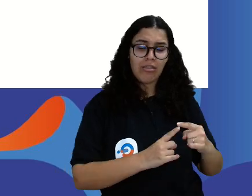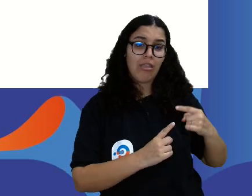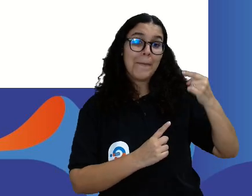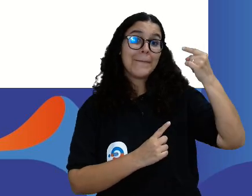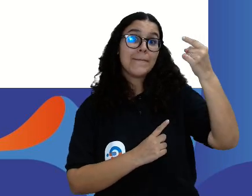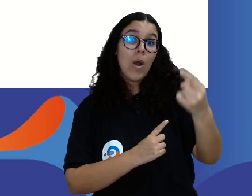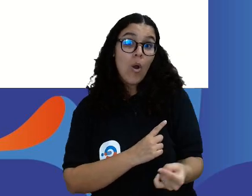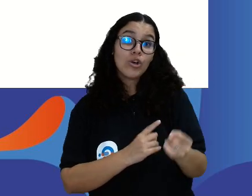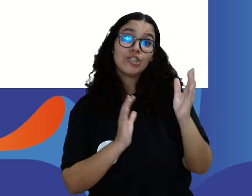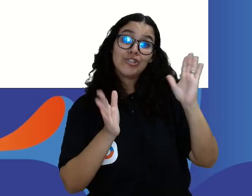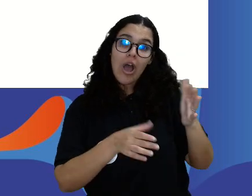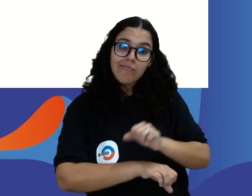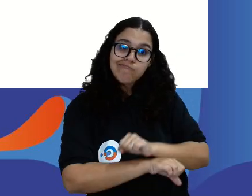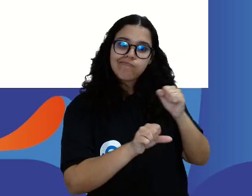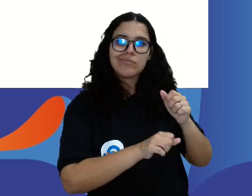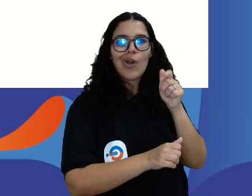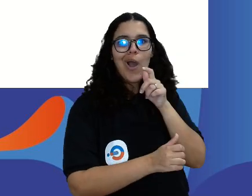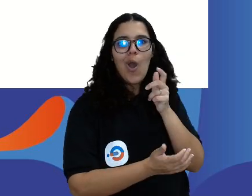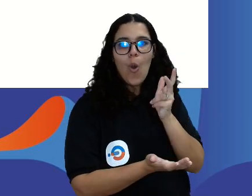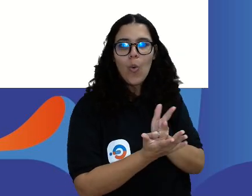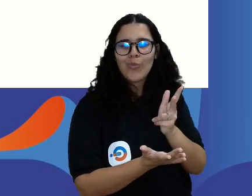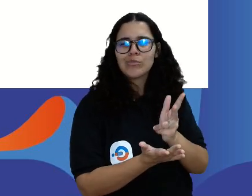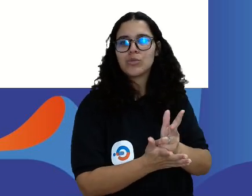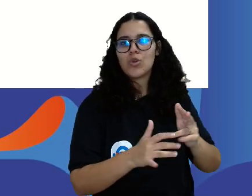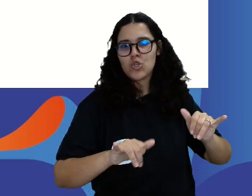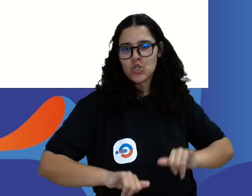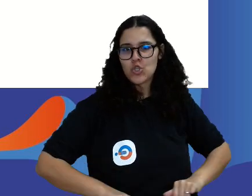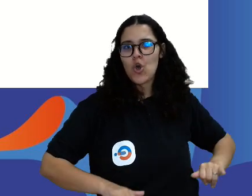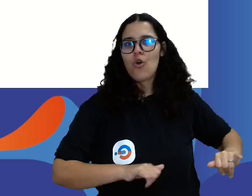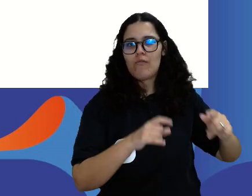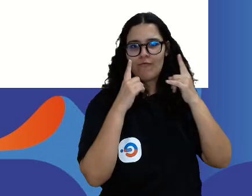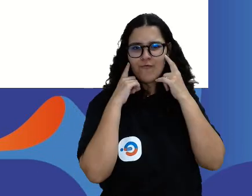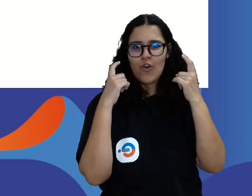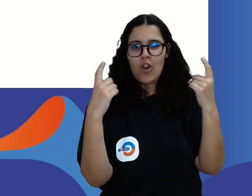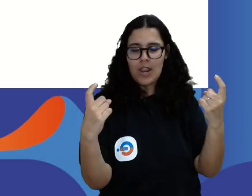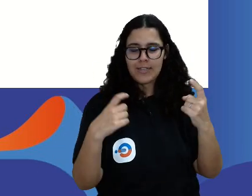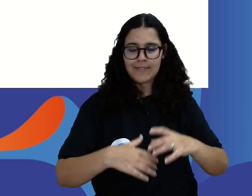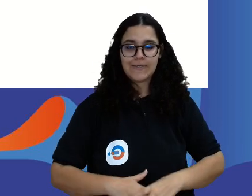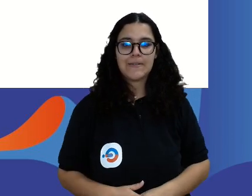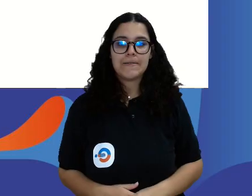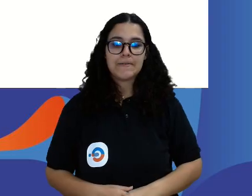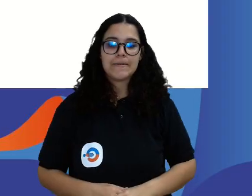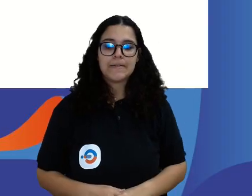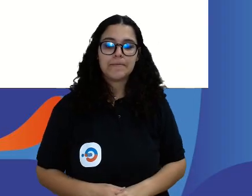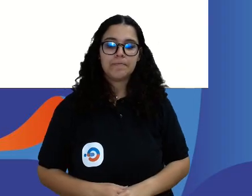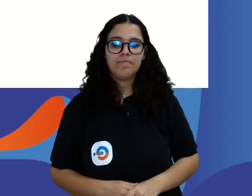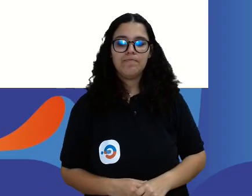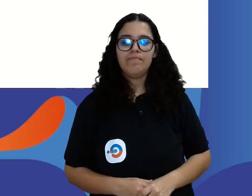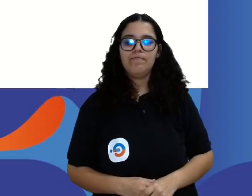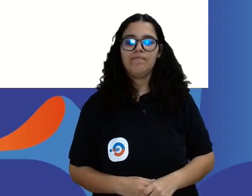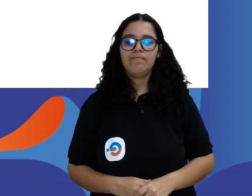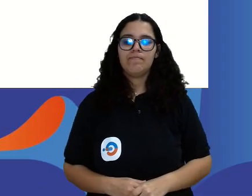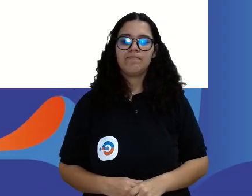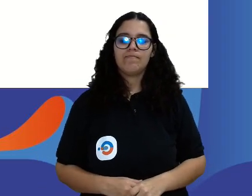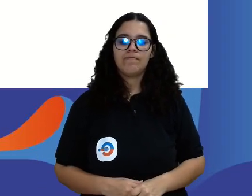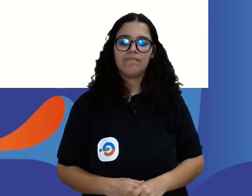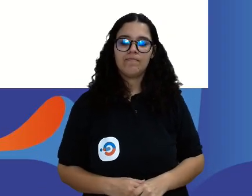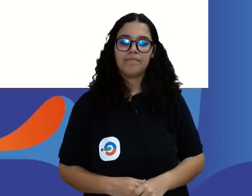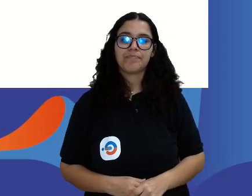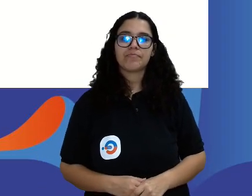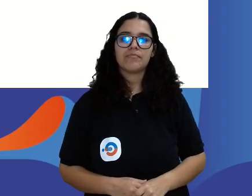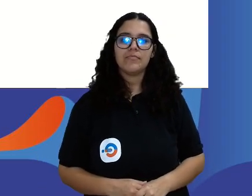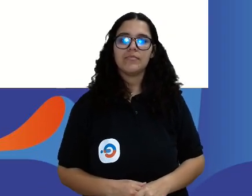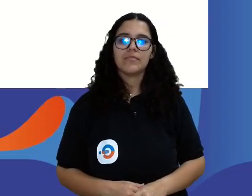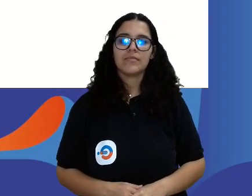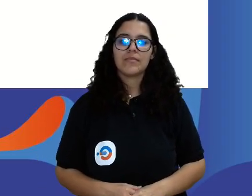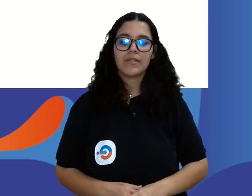né, de libertação da escravização. Então, ele vai ganhar um